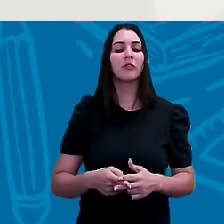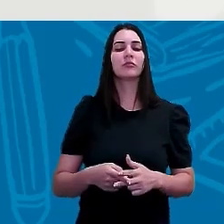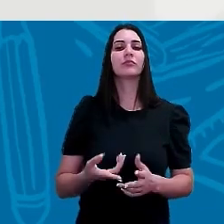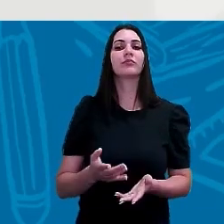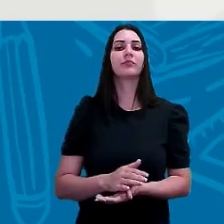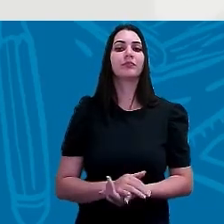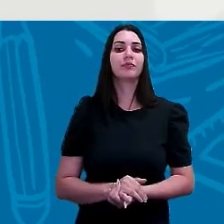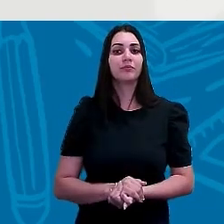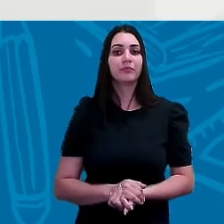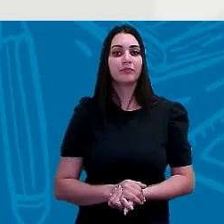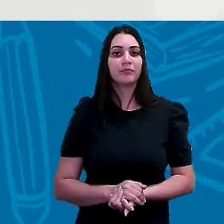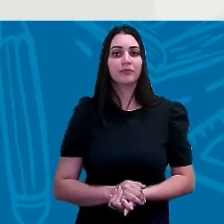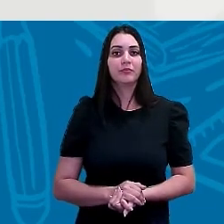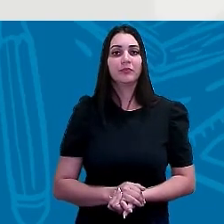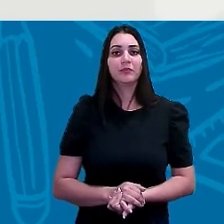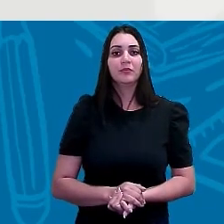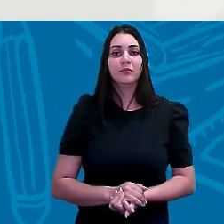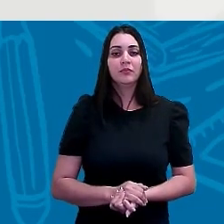Revitalização.